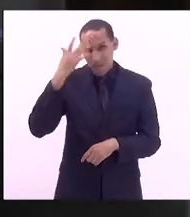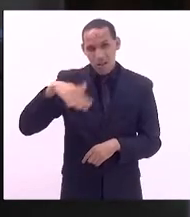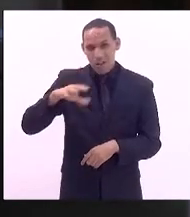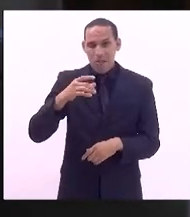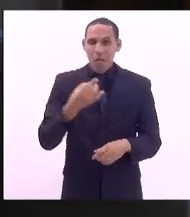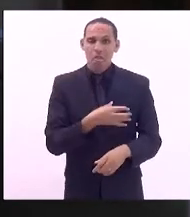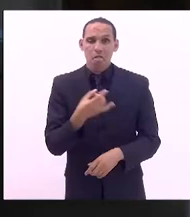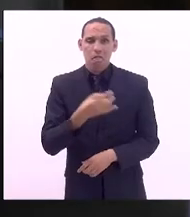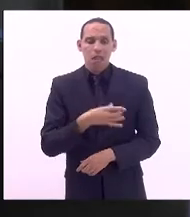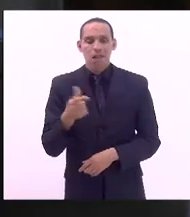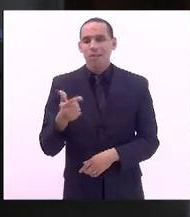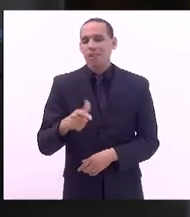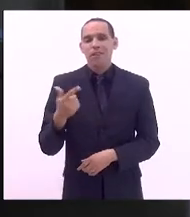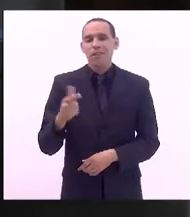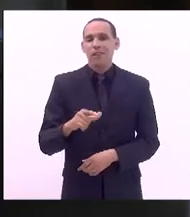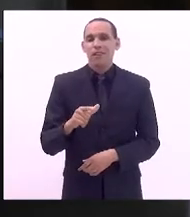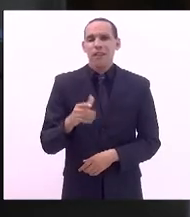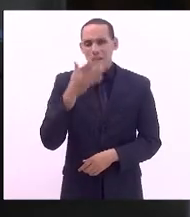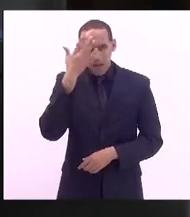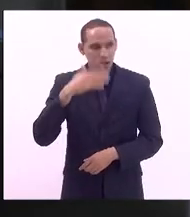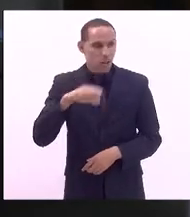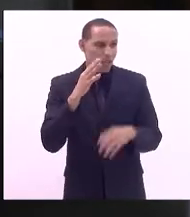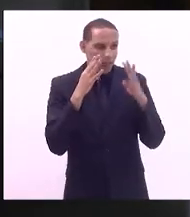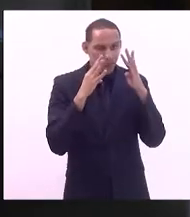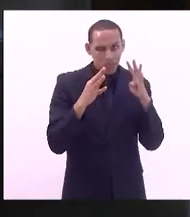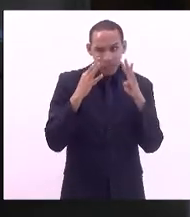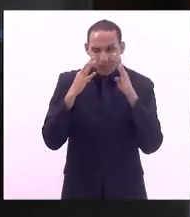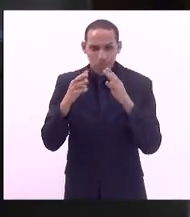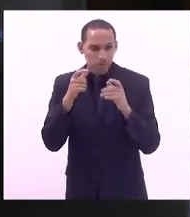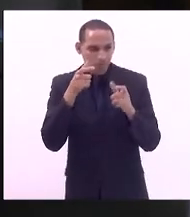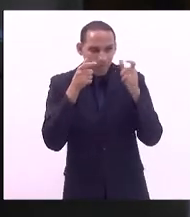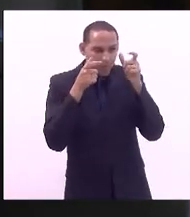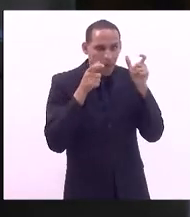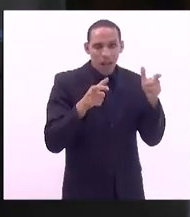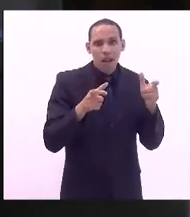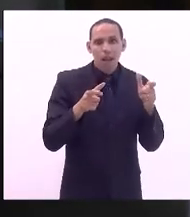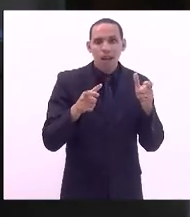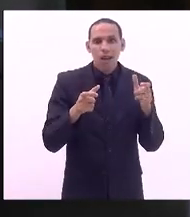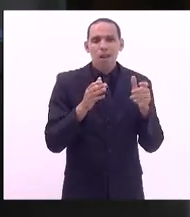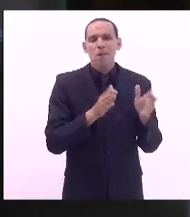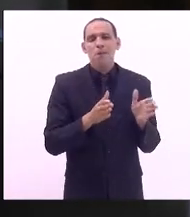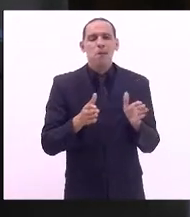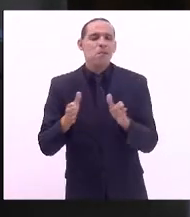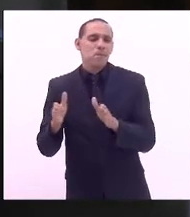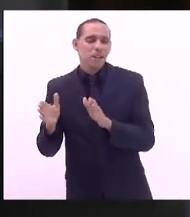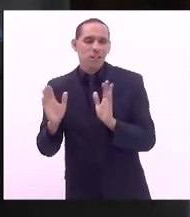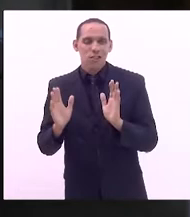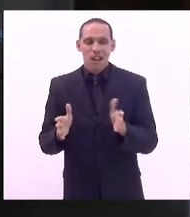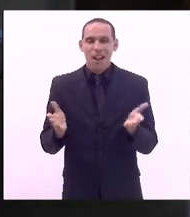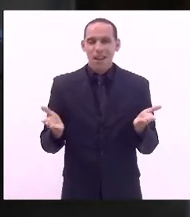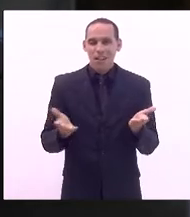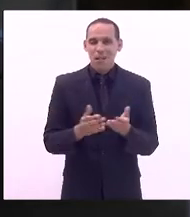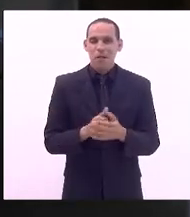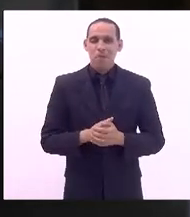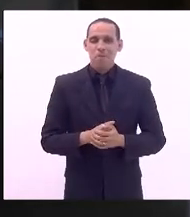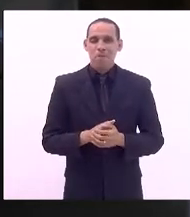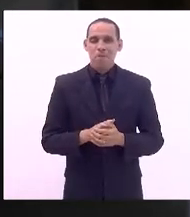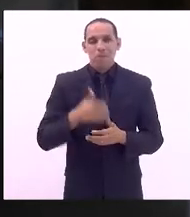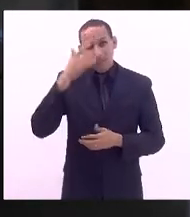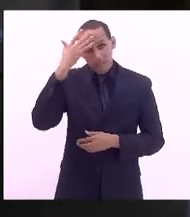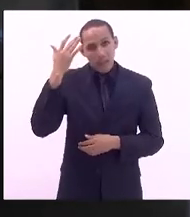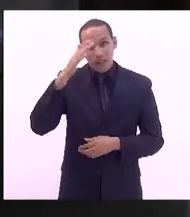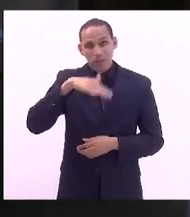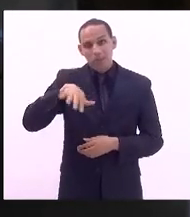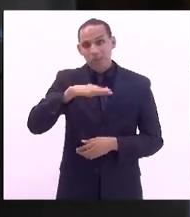mas ela já estão atentas ela já estão se organizando né se vamos assim ela se é